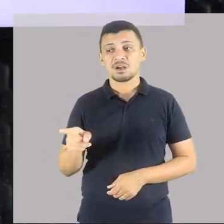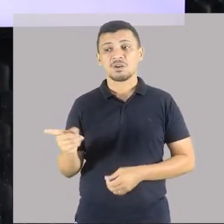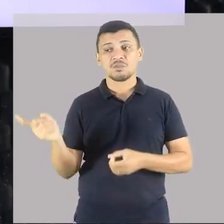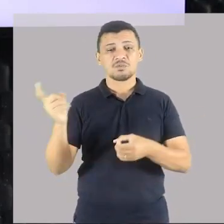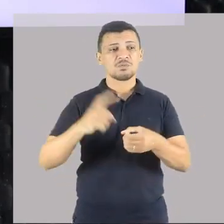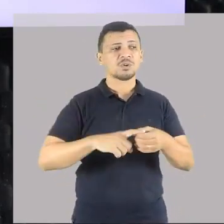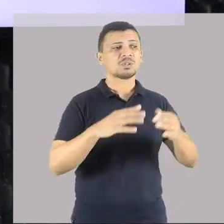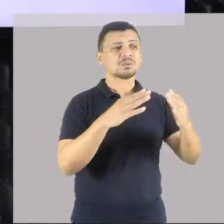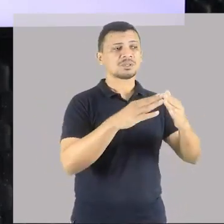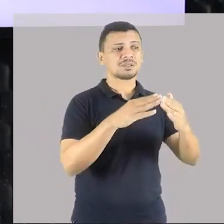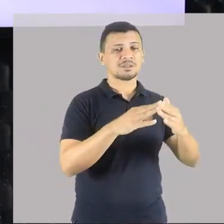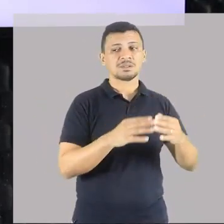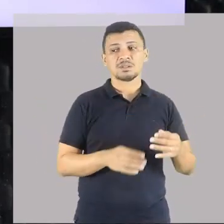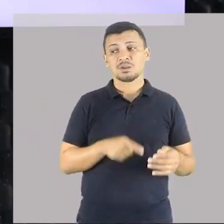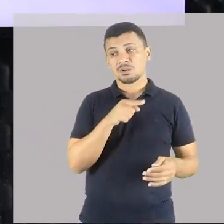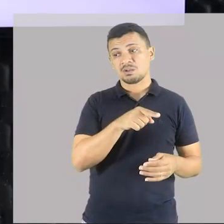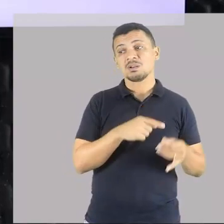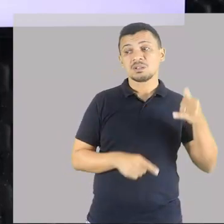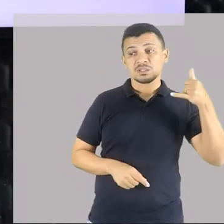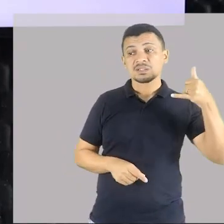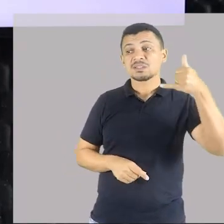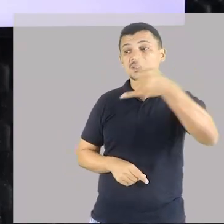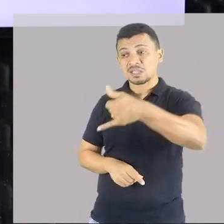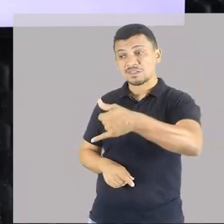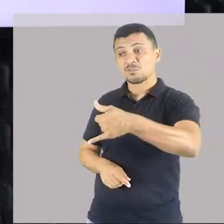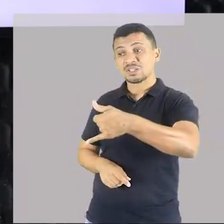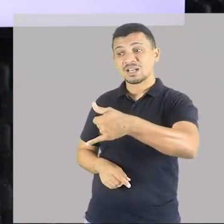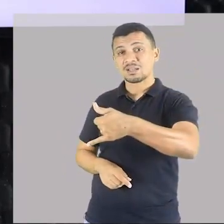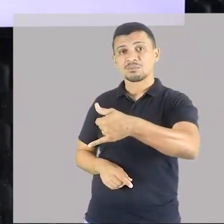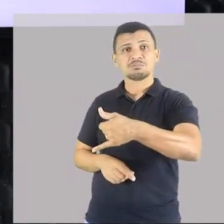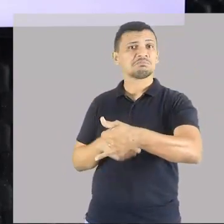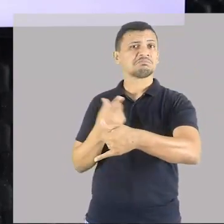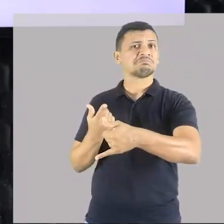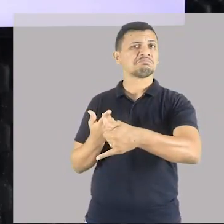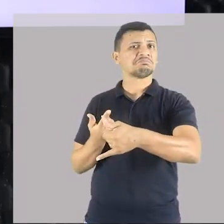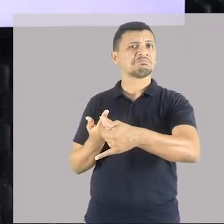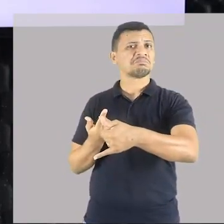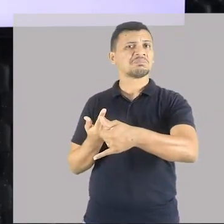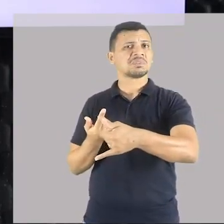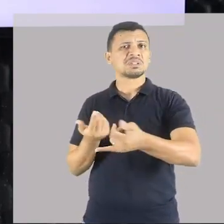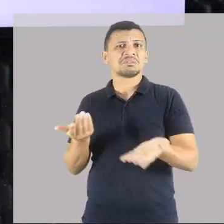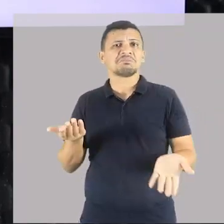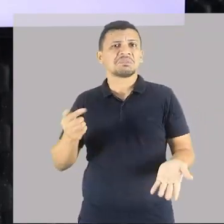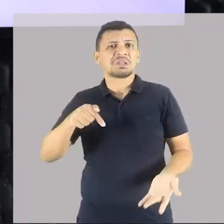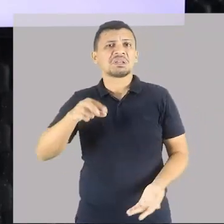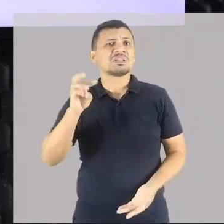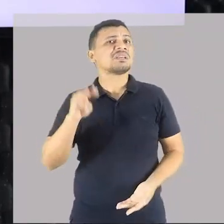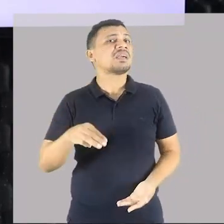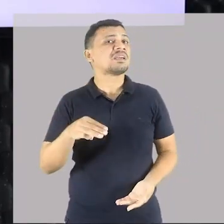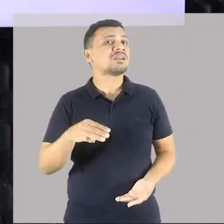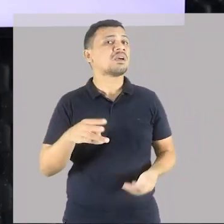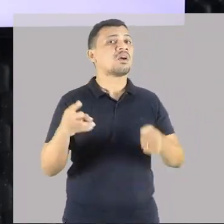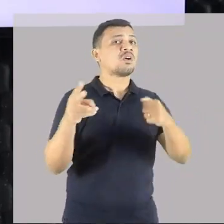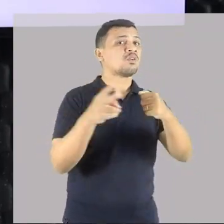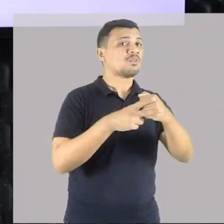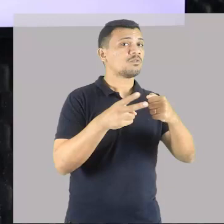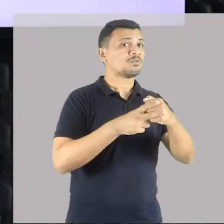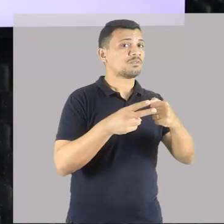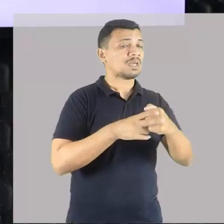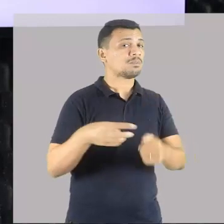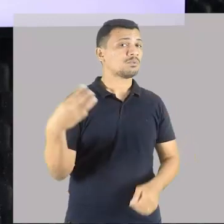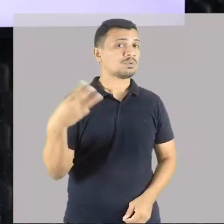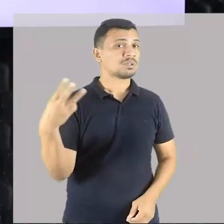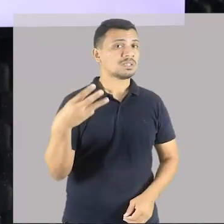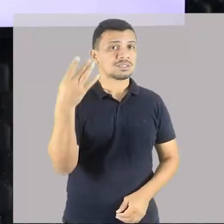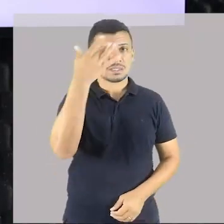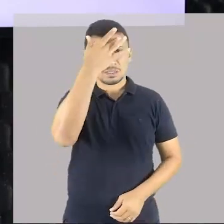e alguém diz assim, olha, telefonaram para você. Telefonaram, você não sabe exatamente quem foi, mas o verbo está na terceira do plural,